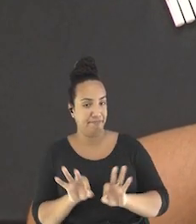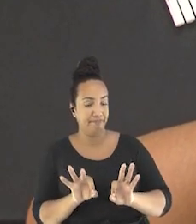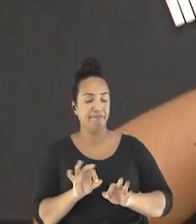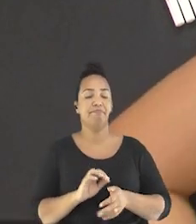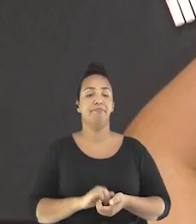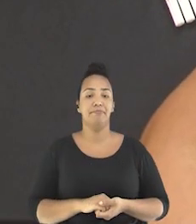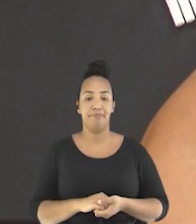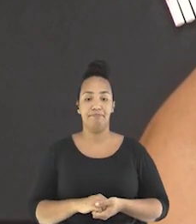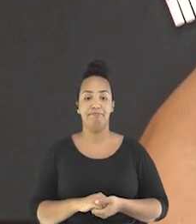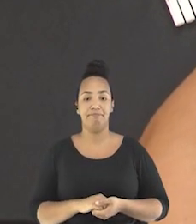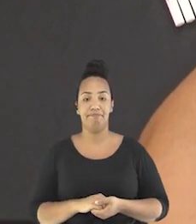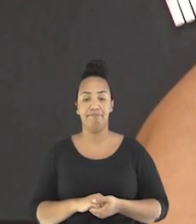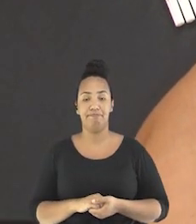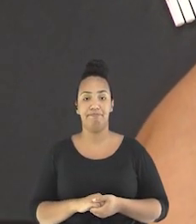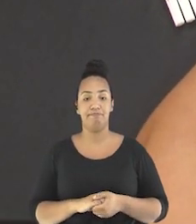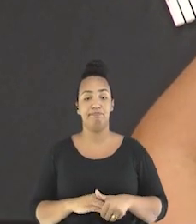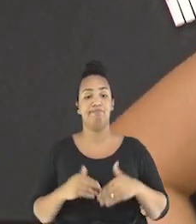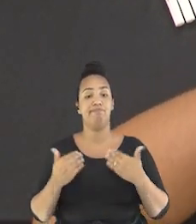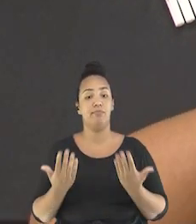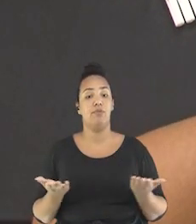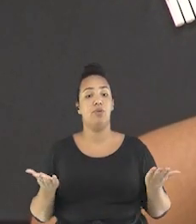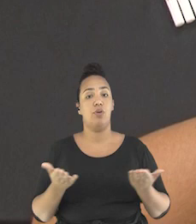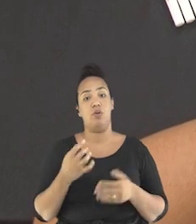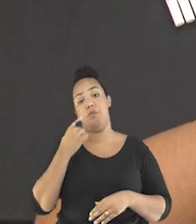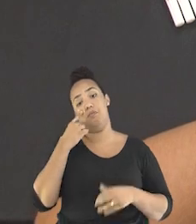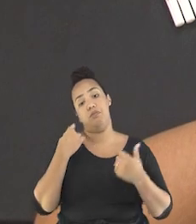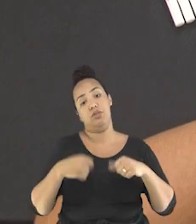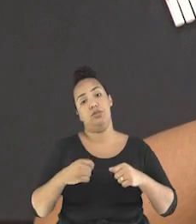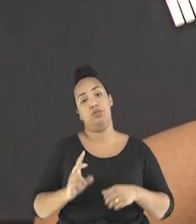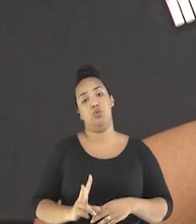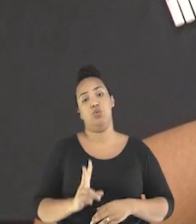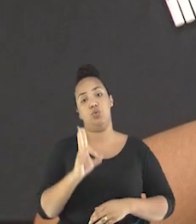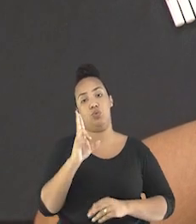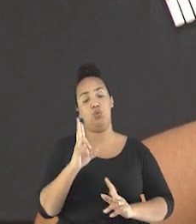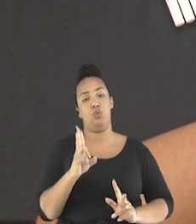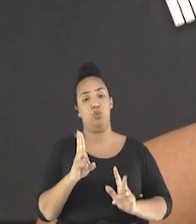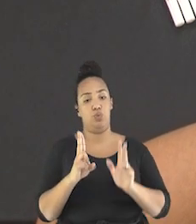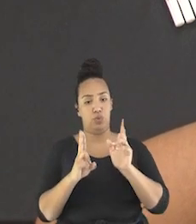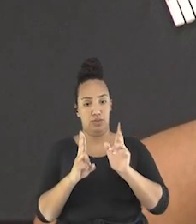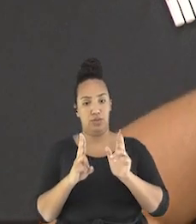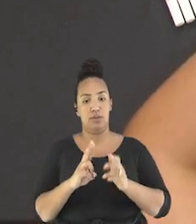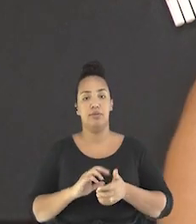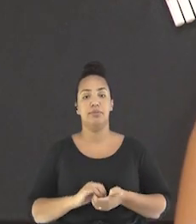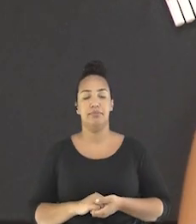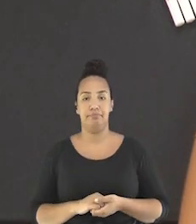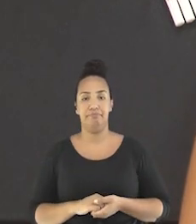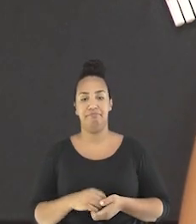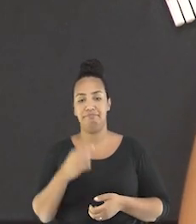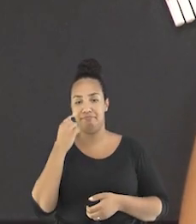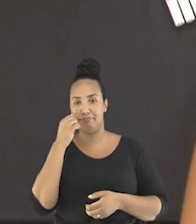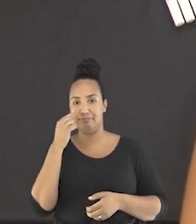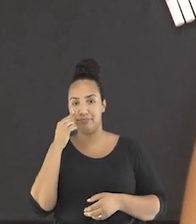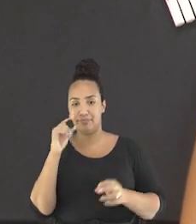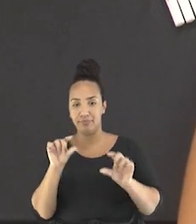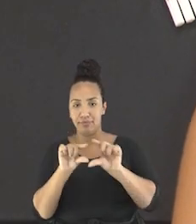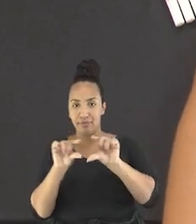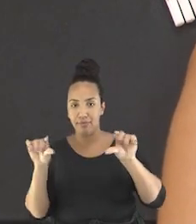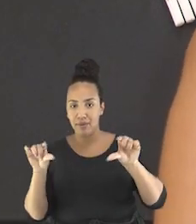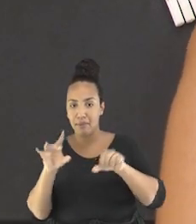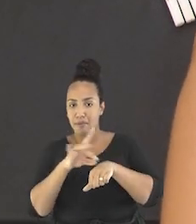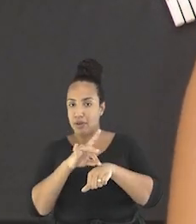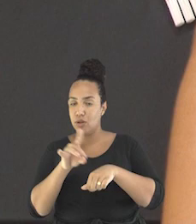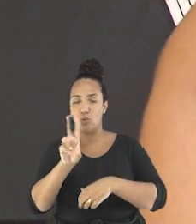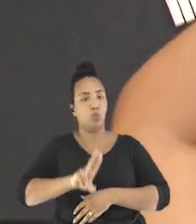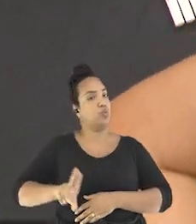todo o desenho. A gente vai cortar o que sobrou aqui, tá? Porque essa partezinha preta que sobrou a gente não vai